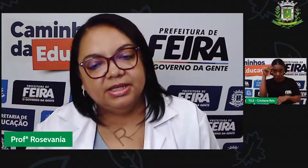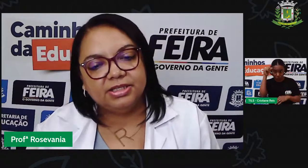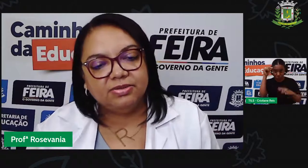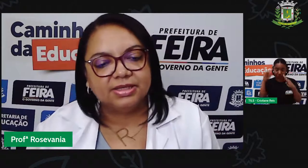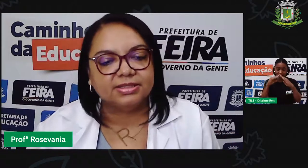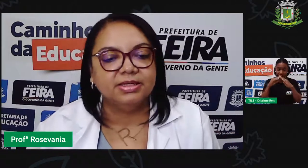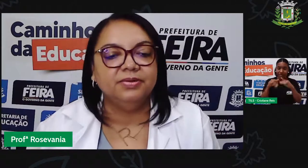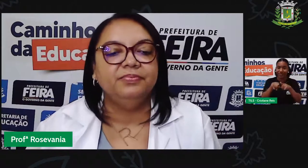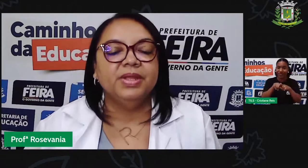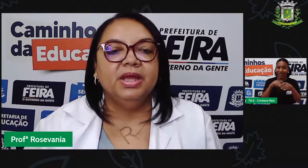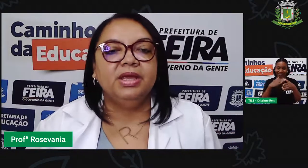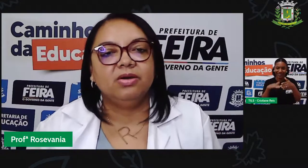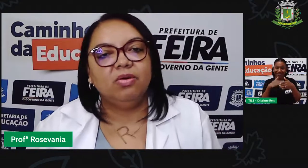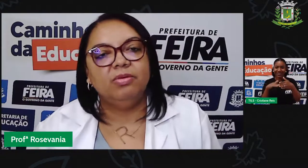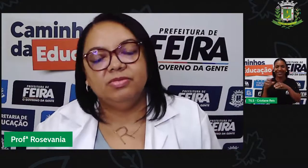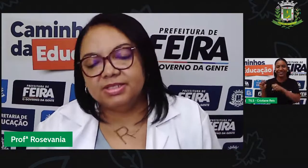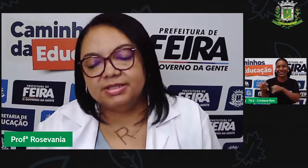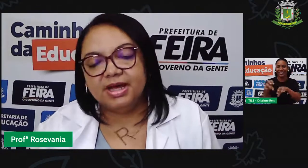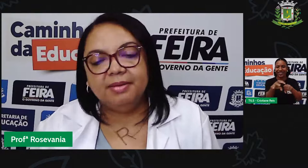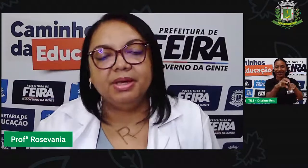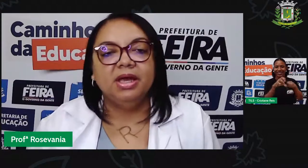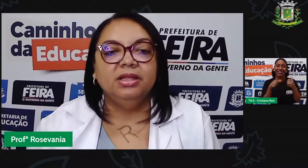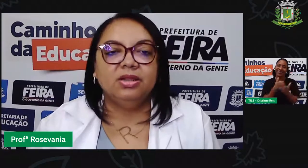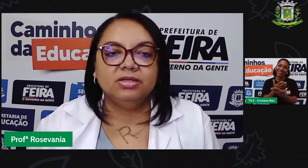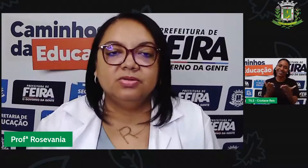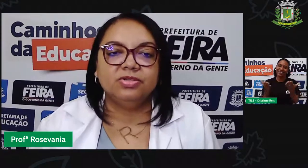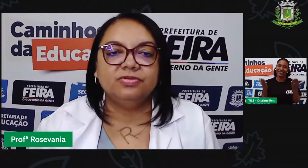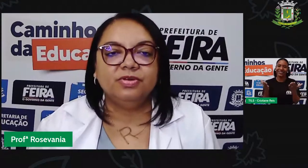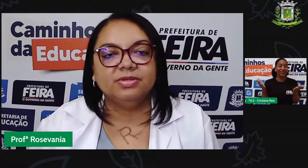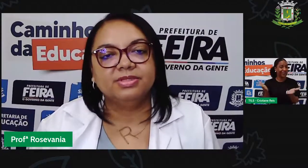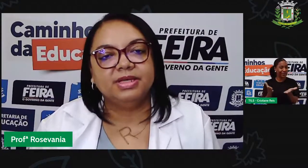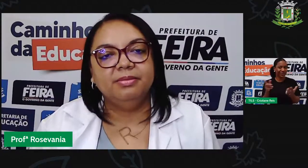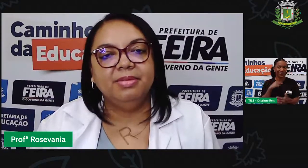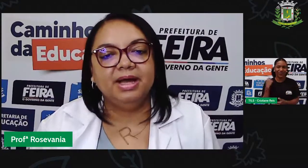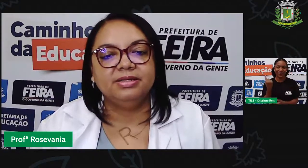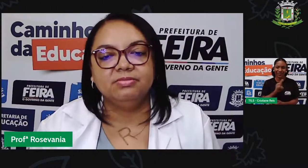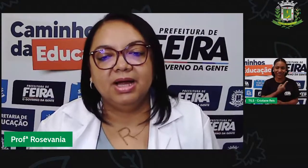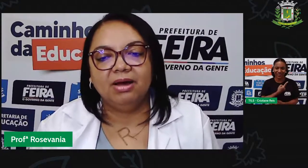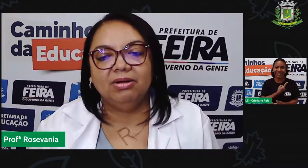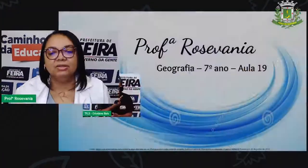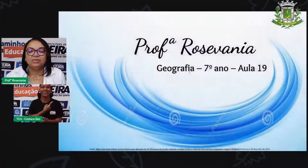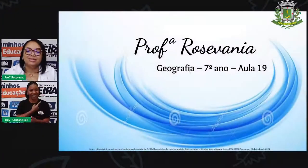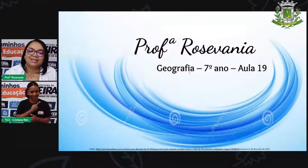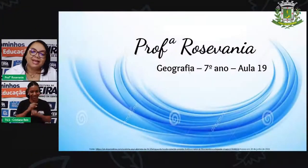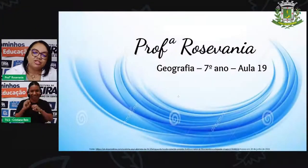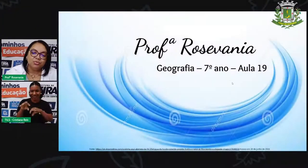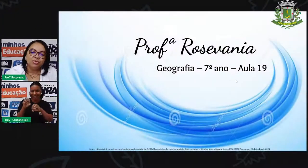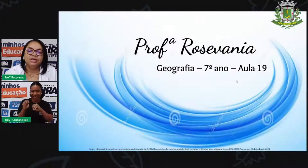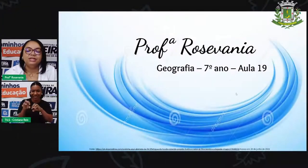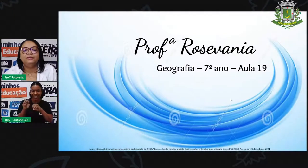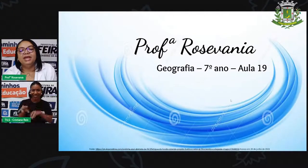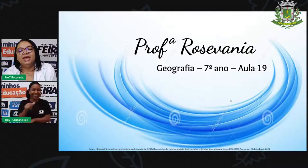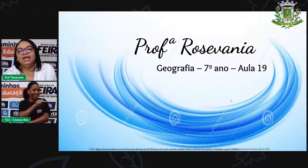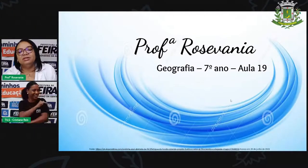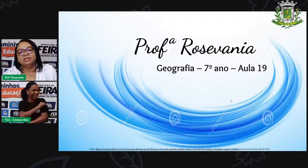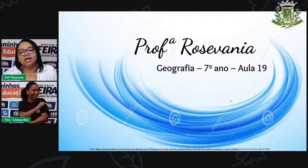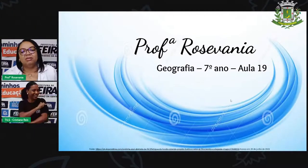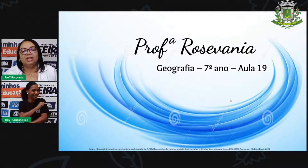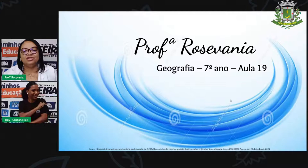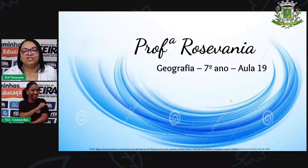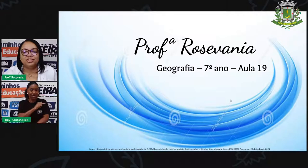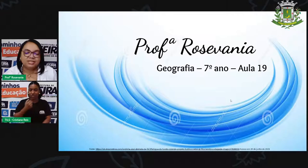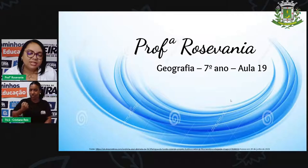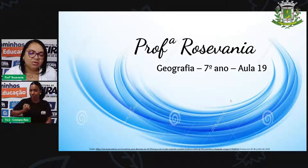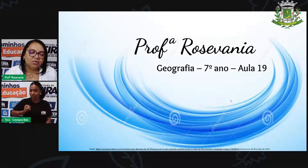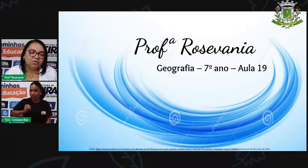Secretaria de Educação. E, como vocês sabem, nós hoje vamos ter mais uma aula do sétimo ano, é a nossa